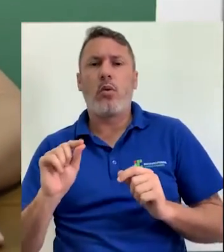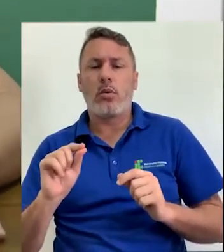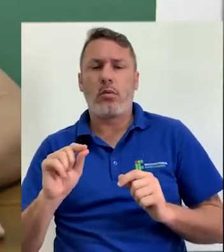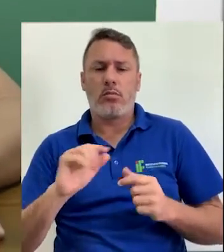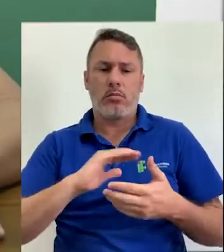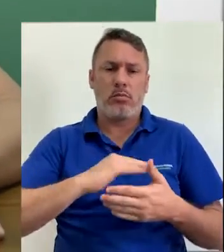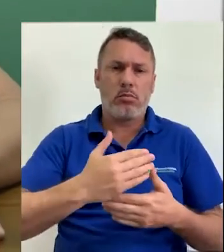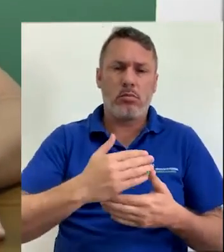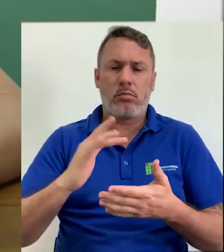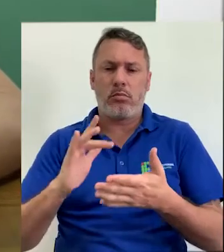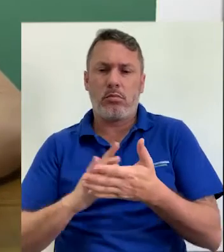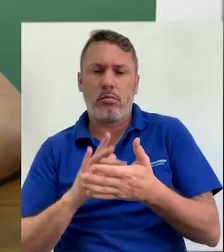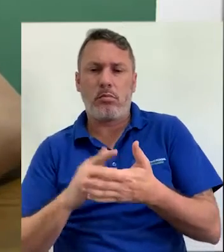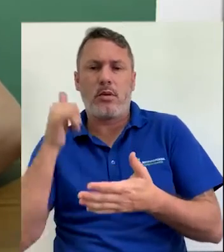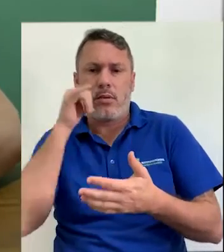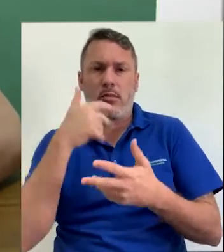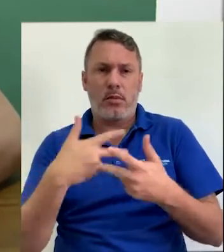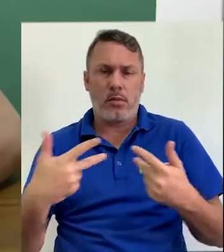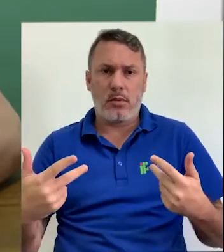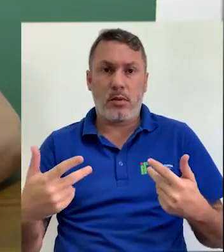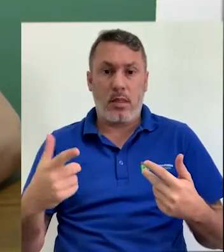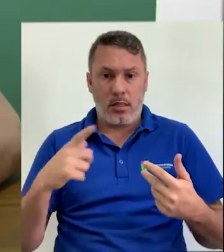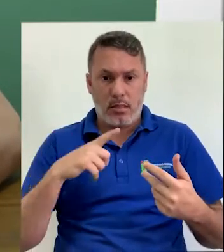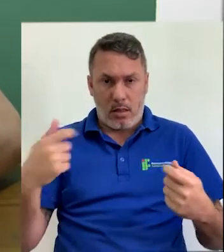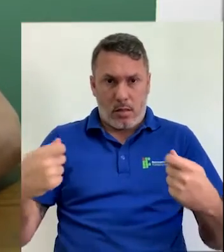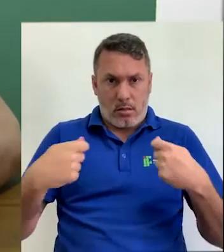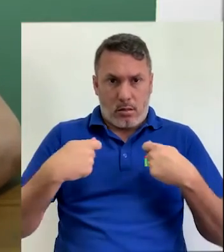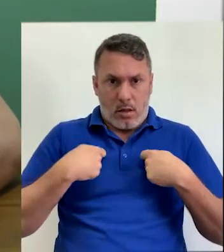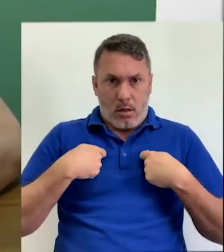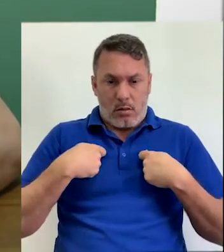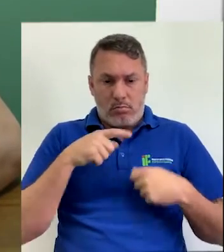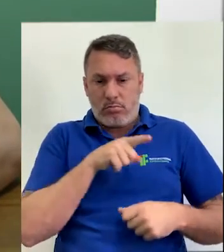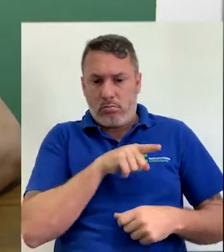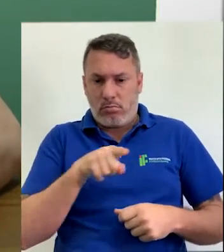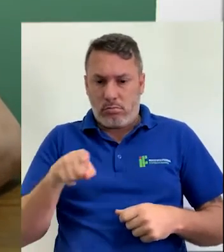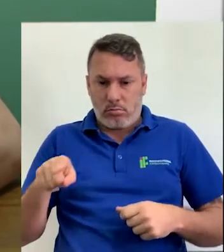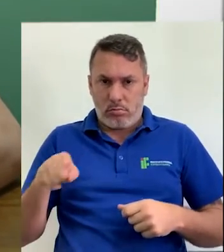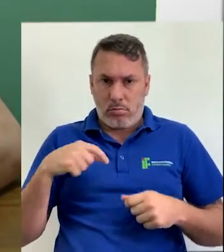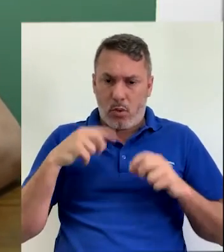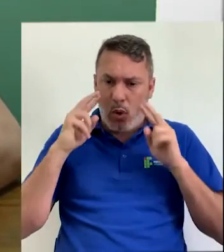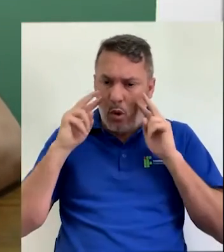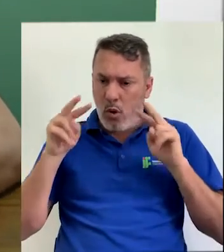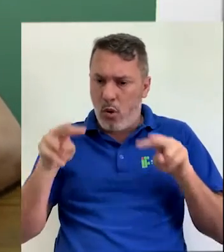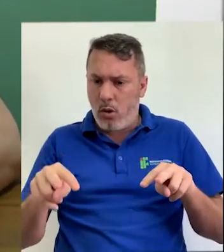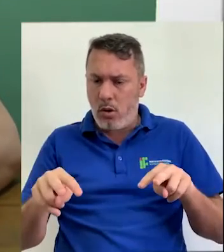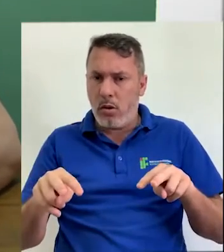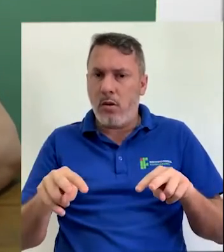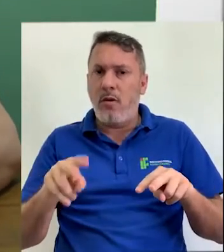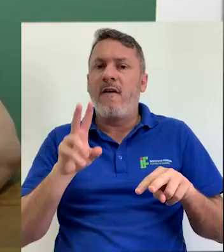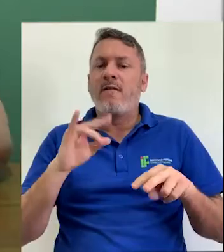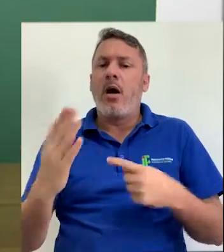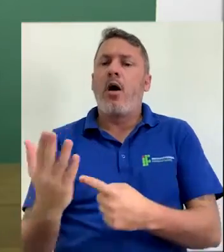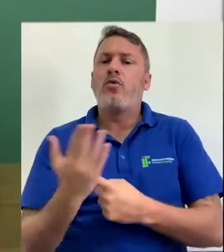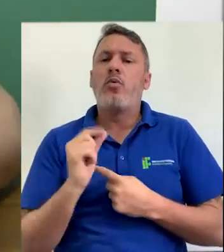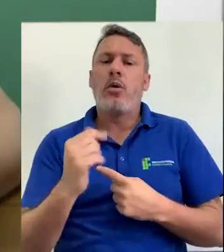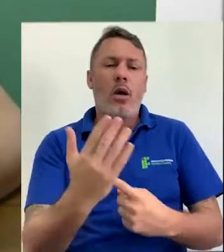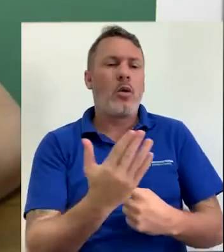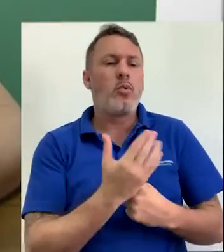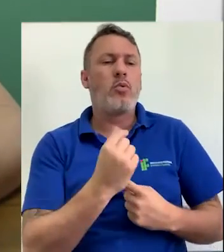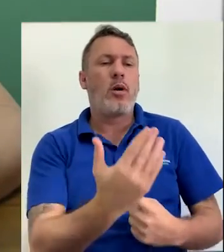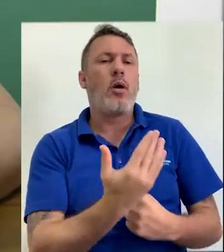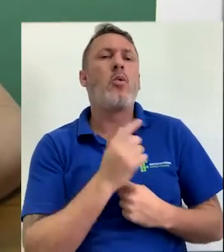dentro deste alcance, o que aquilo realmente vai me ajudar. Quais são